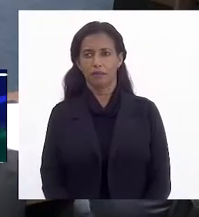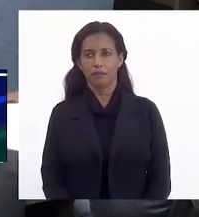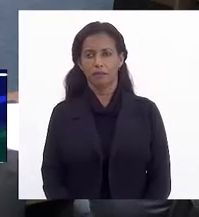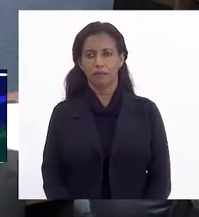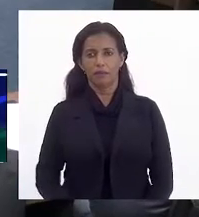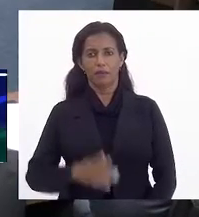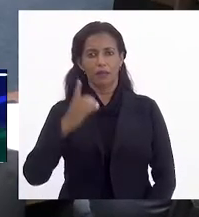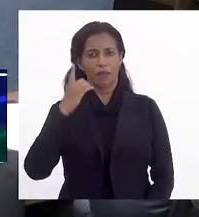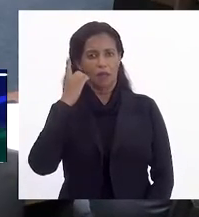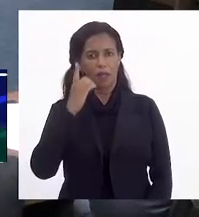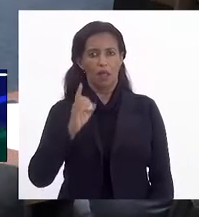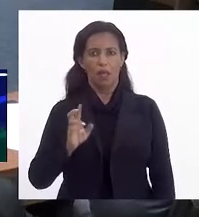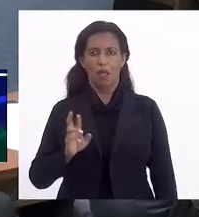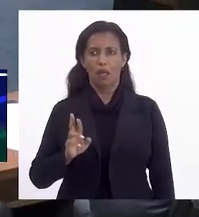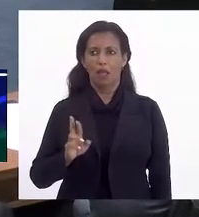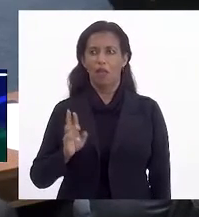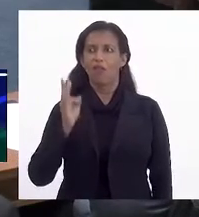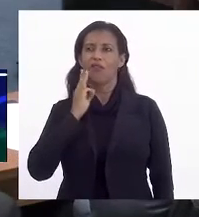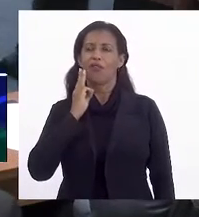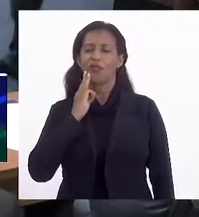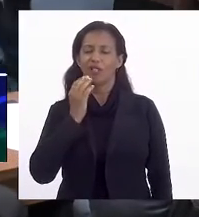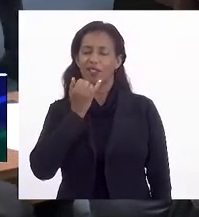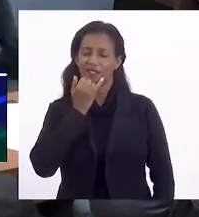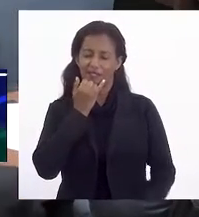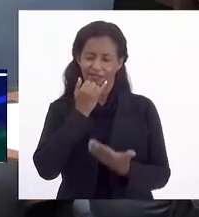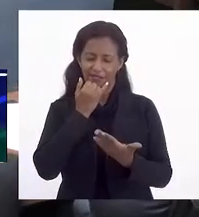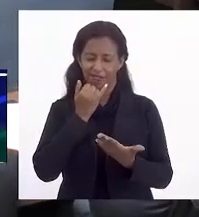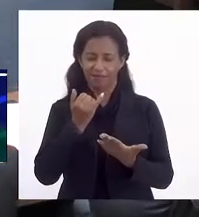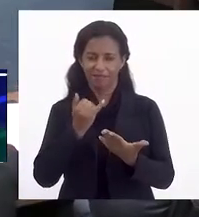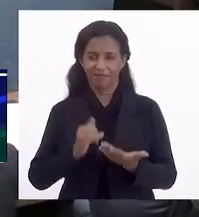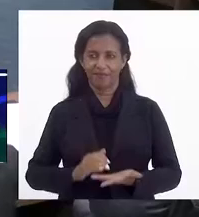Deputado Rubens Montempo. Ah, deputado Valdec, desculpa, está aqui, deputado.